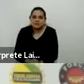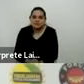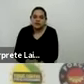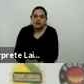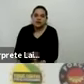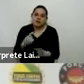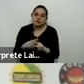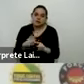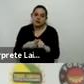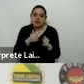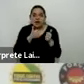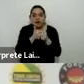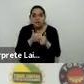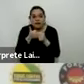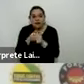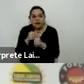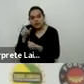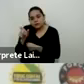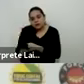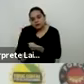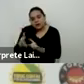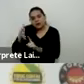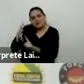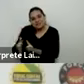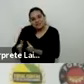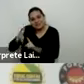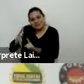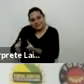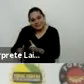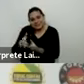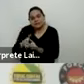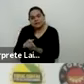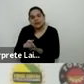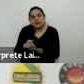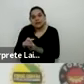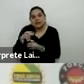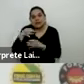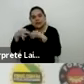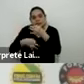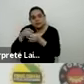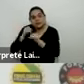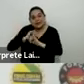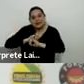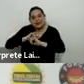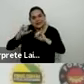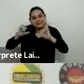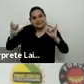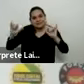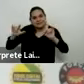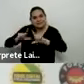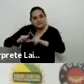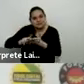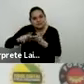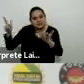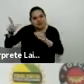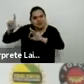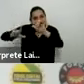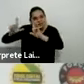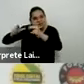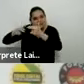os articulistas aí da grande imprensa, nós também sabemos que, me parece que então